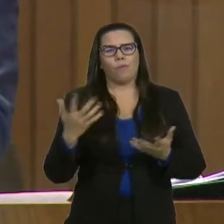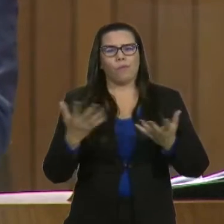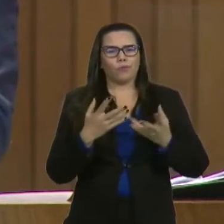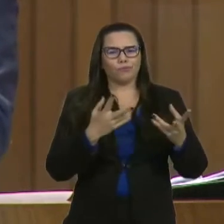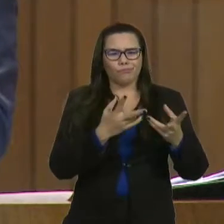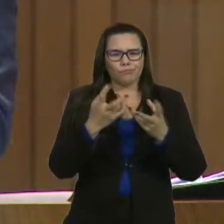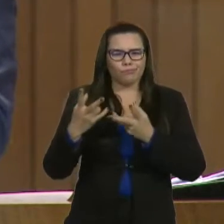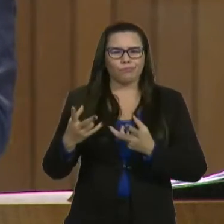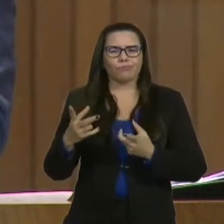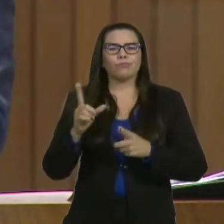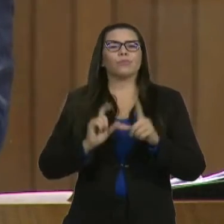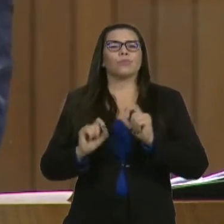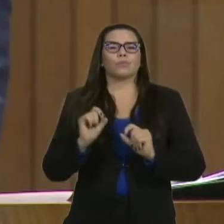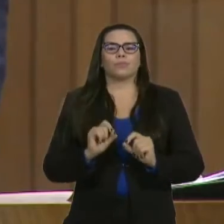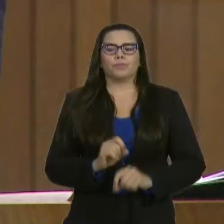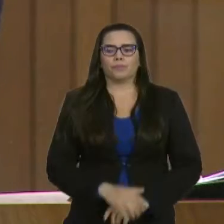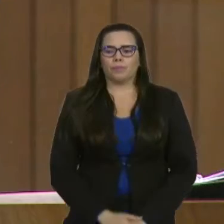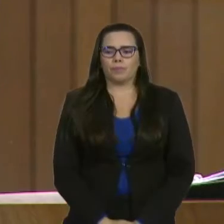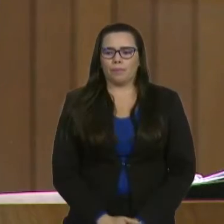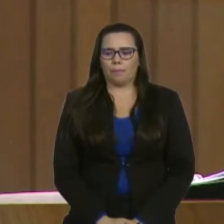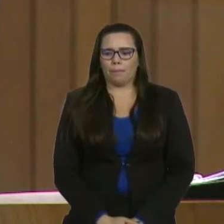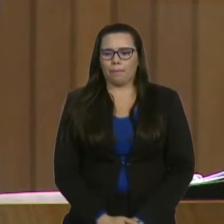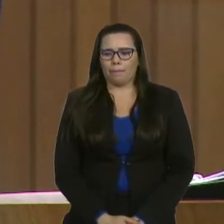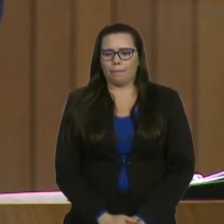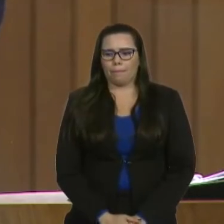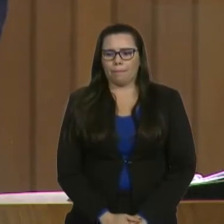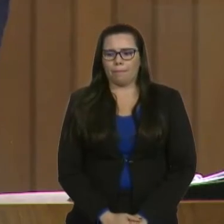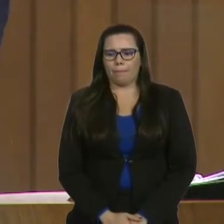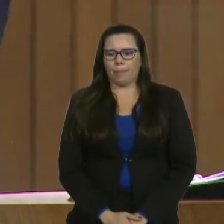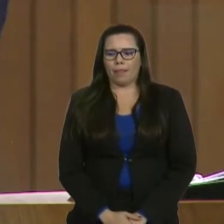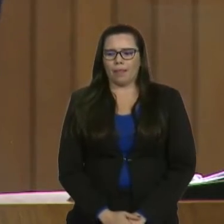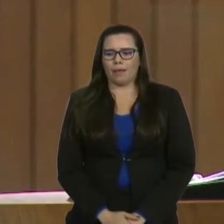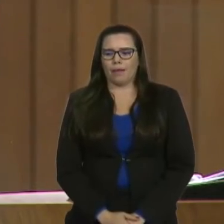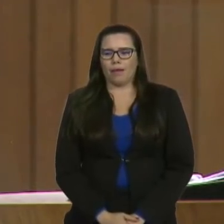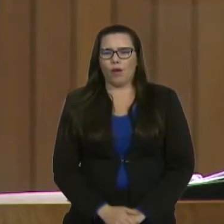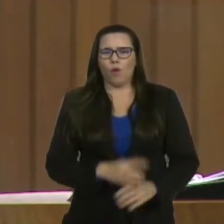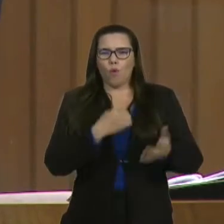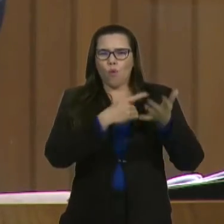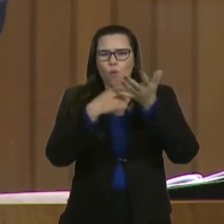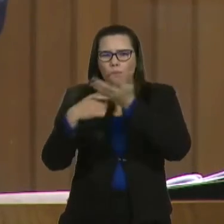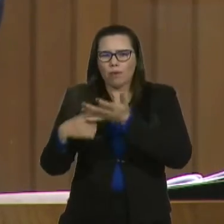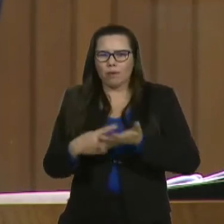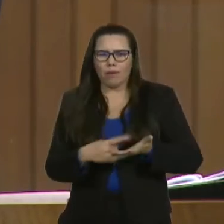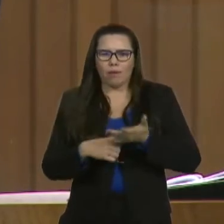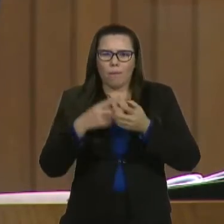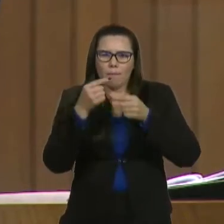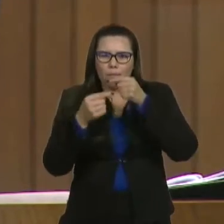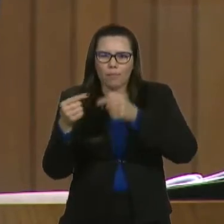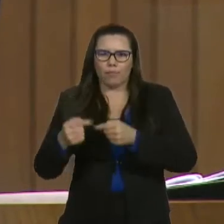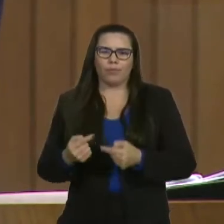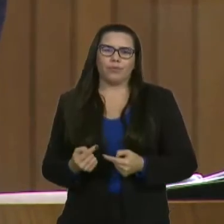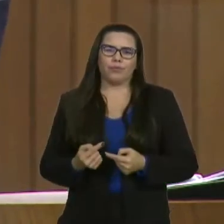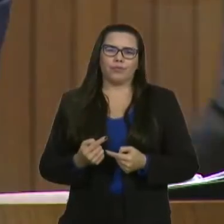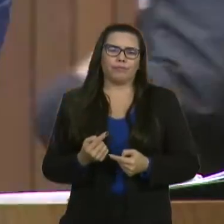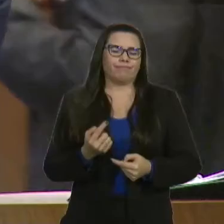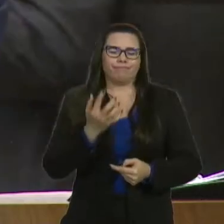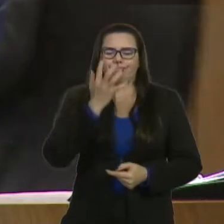E aí e ela pagamento político Serra curiosamente vexatoriamente